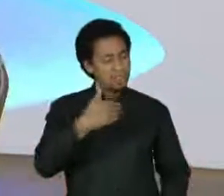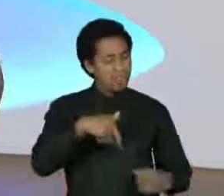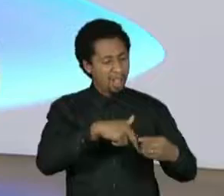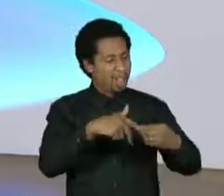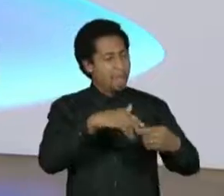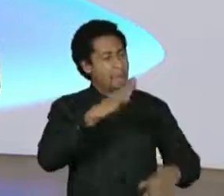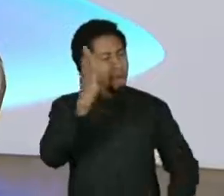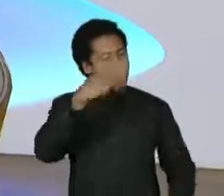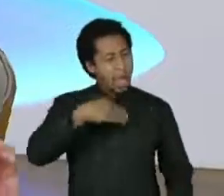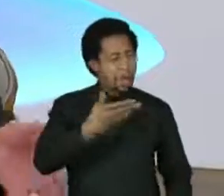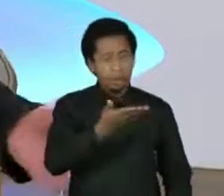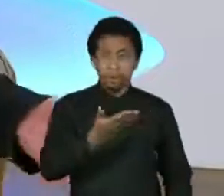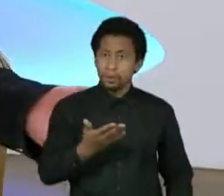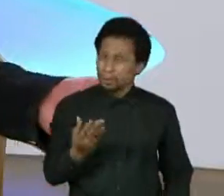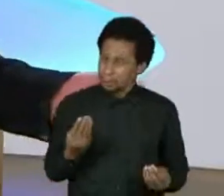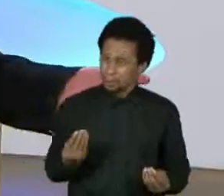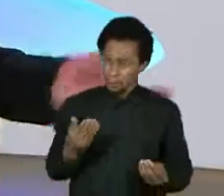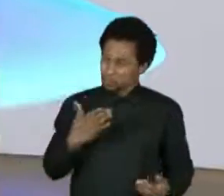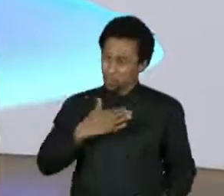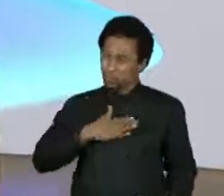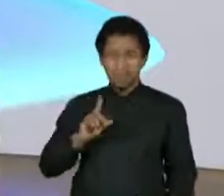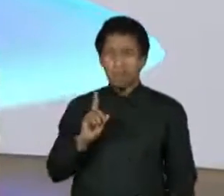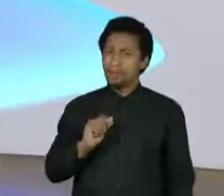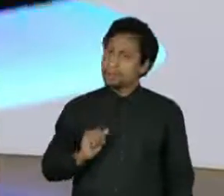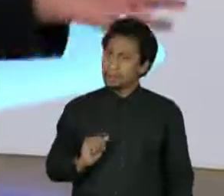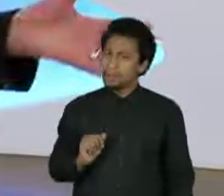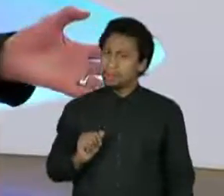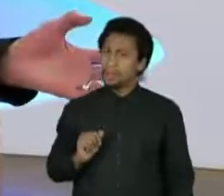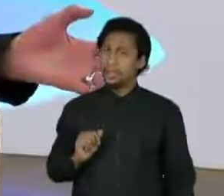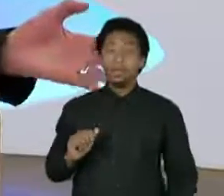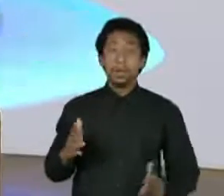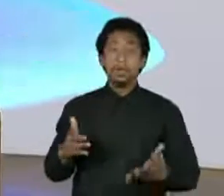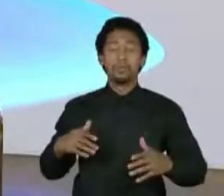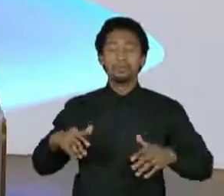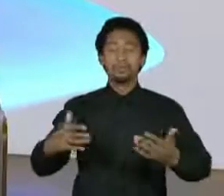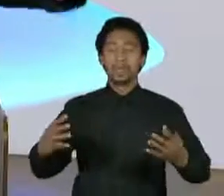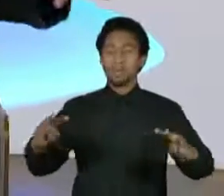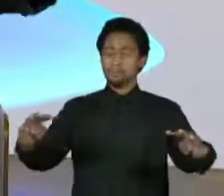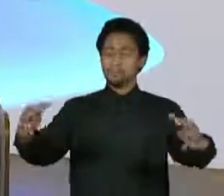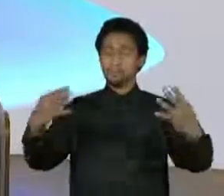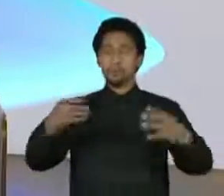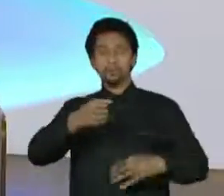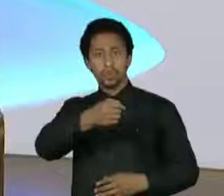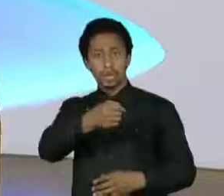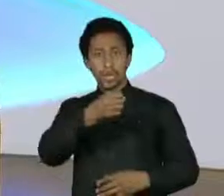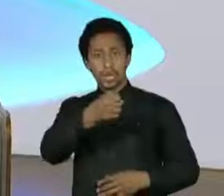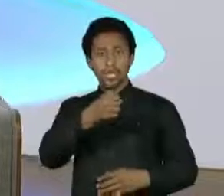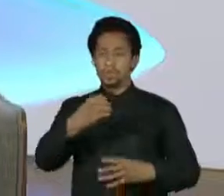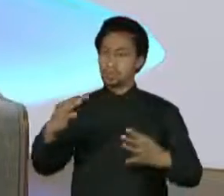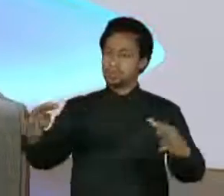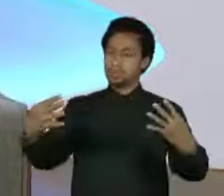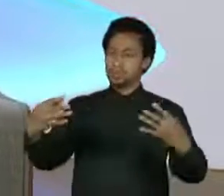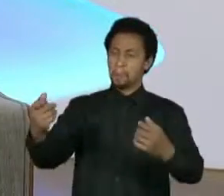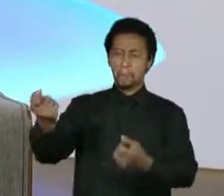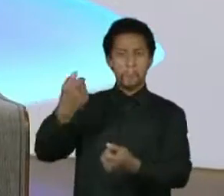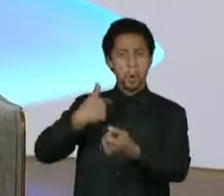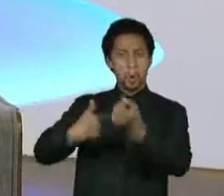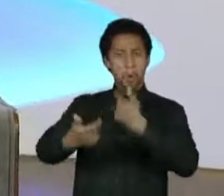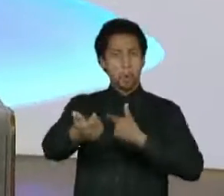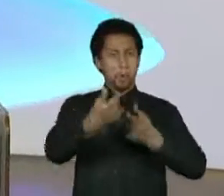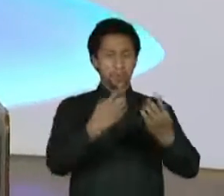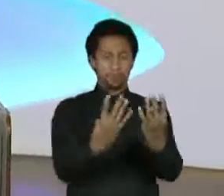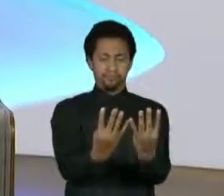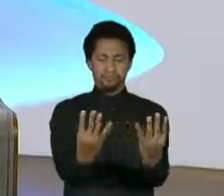Eu ficava lá no Bar da Torre, no Corinthians, todos os jornalistas que cobriam o Corinthians, e naquele meio lá, tinha gente que tinha me